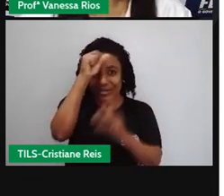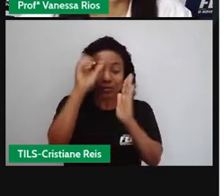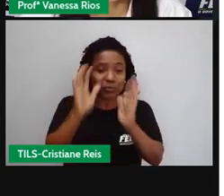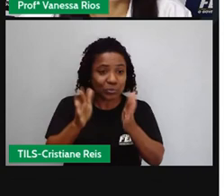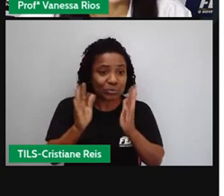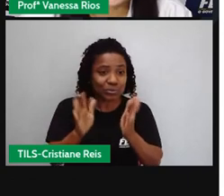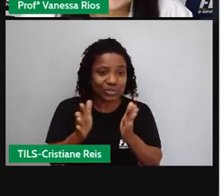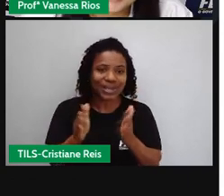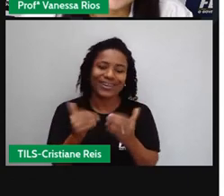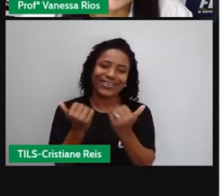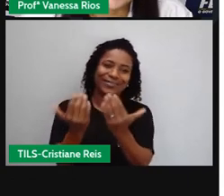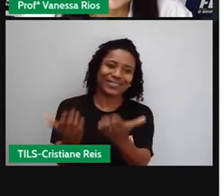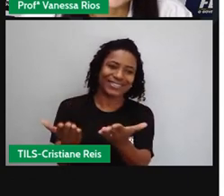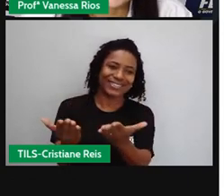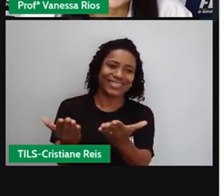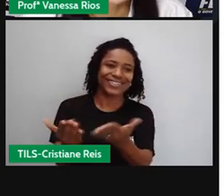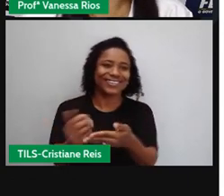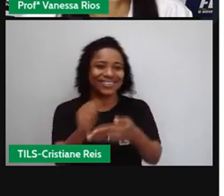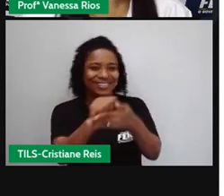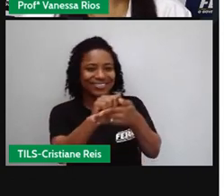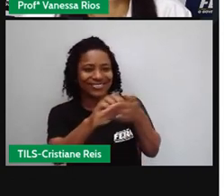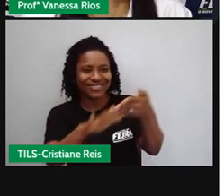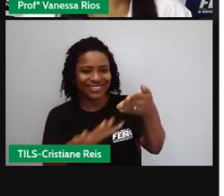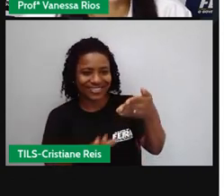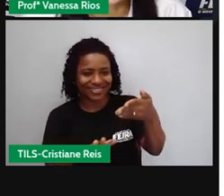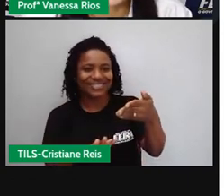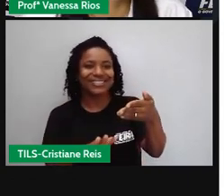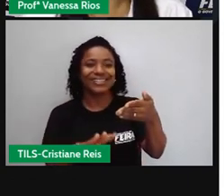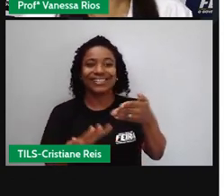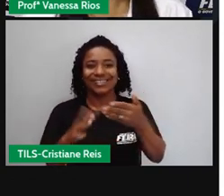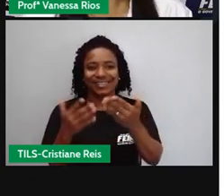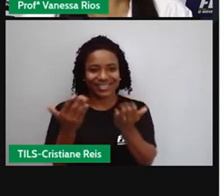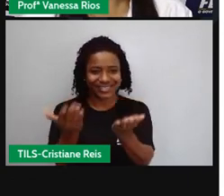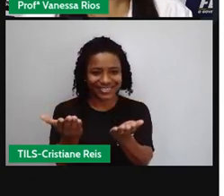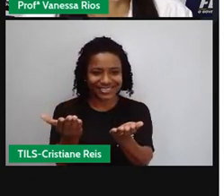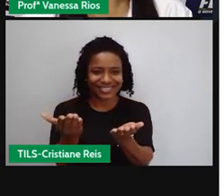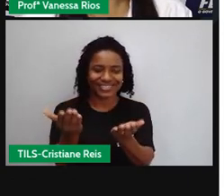E agora é com você, tá certo? Continue agora aí com a sua